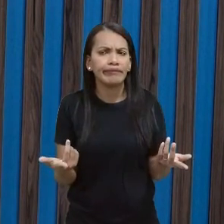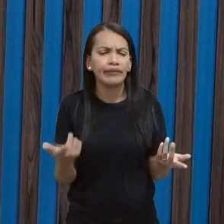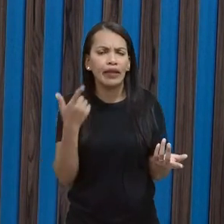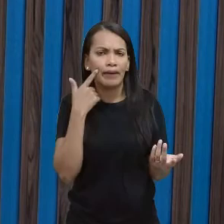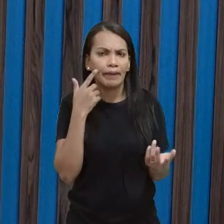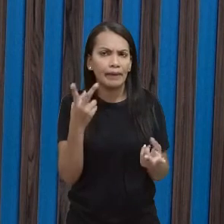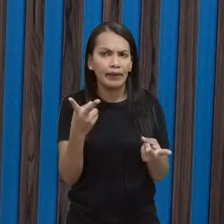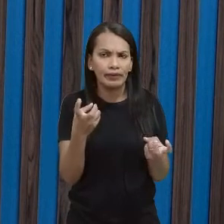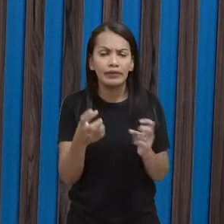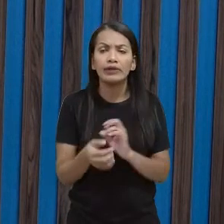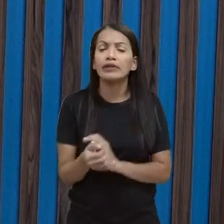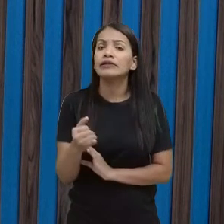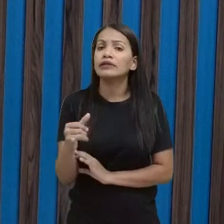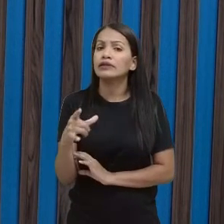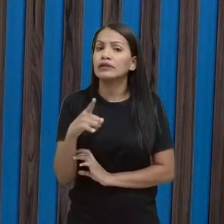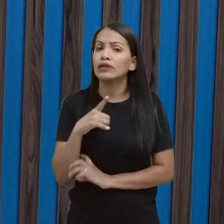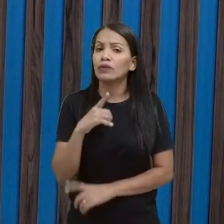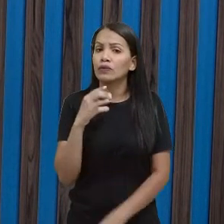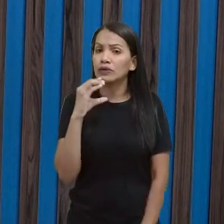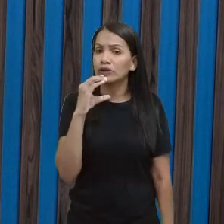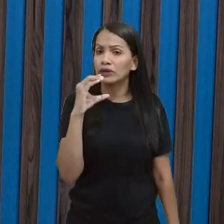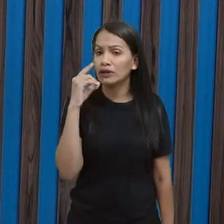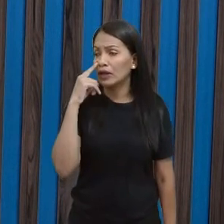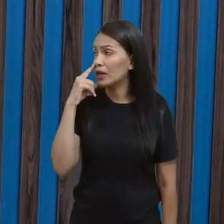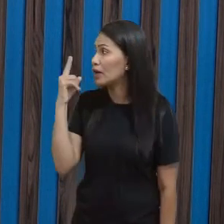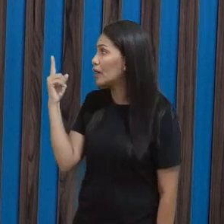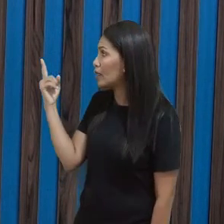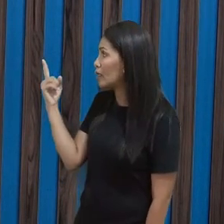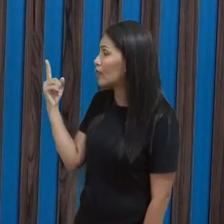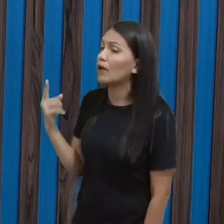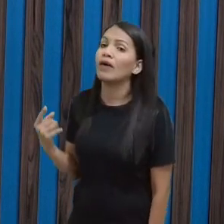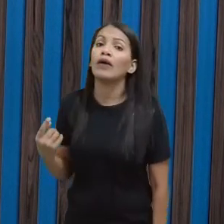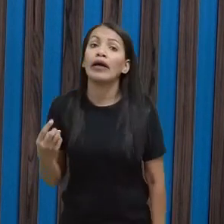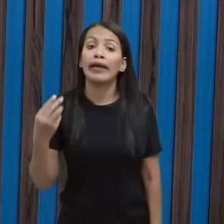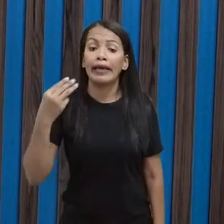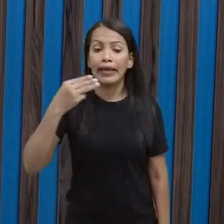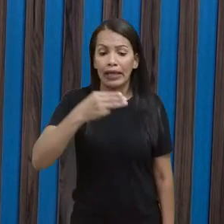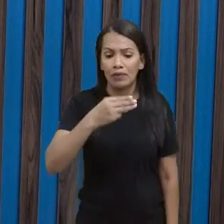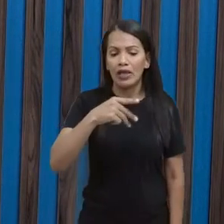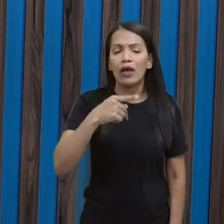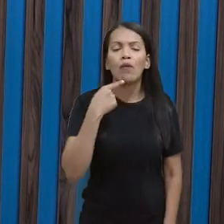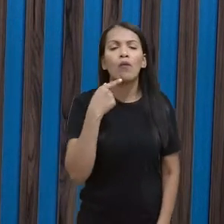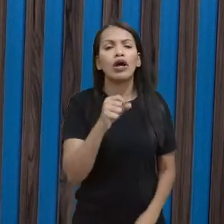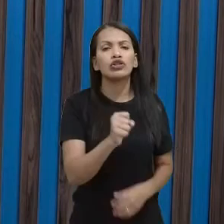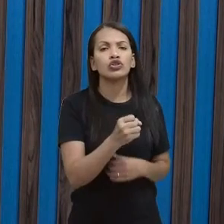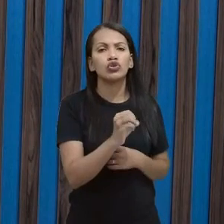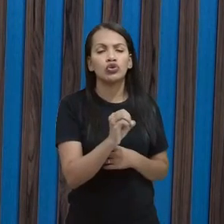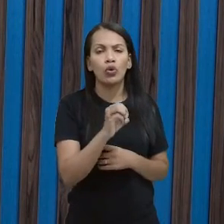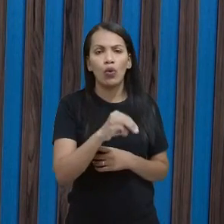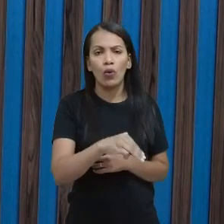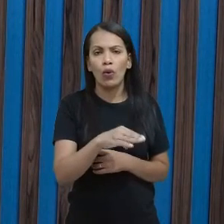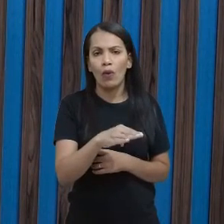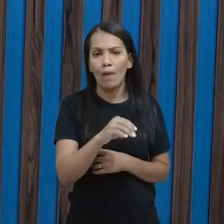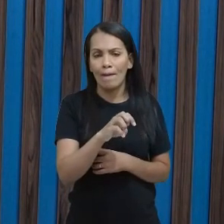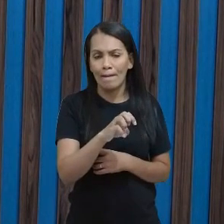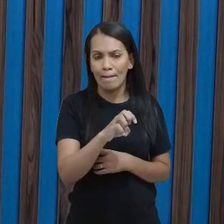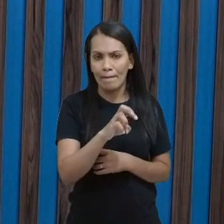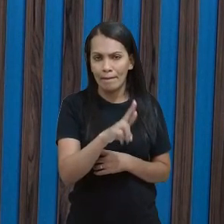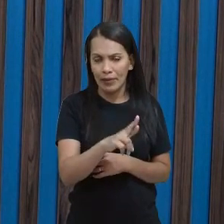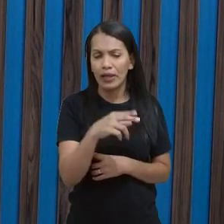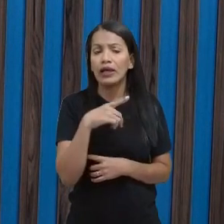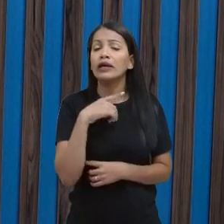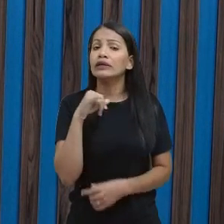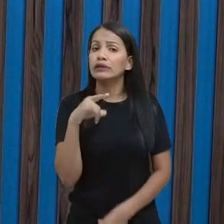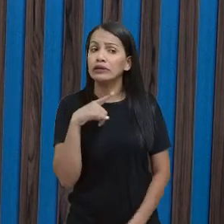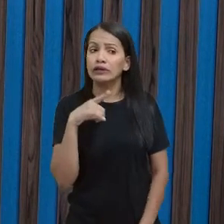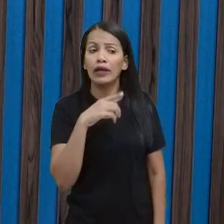Observa. Se eu tenho C aqui, eu tenho uma sombra, uma projeção M. E se eu tiver B aqui, eu tenho uma sombra ou projeção